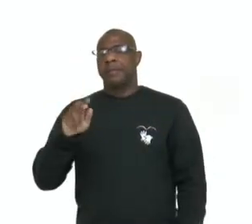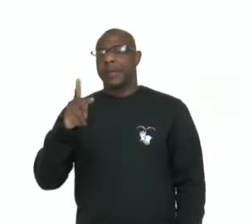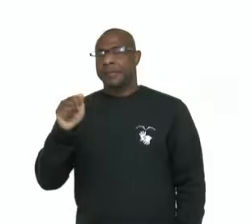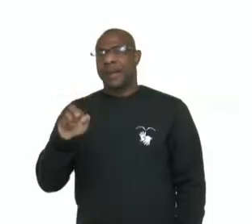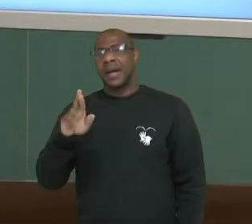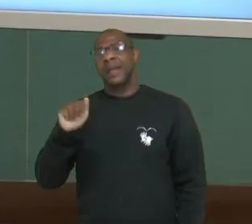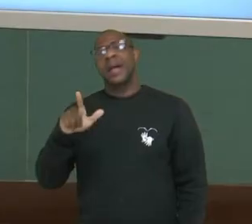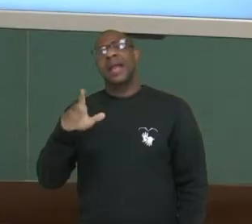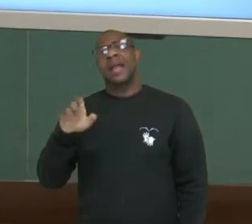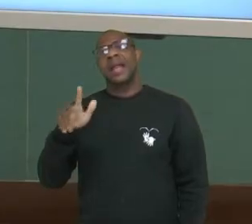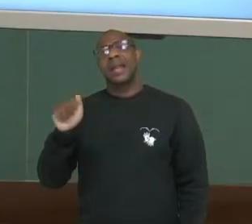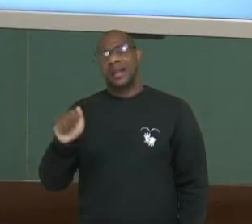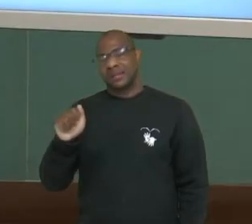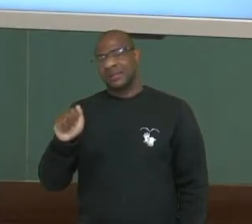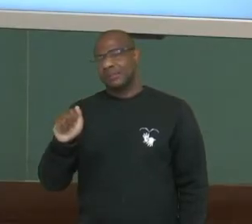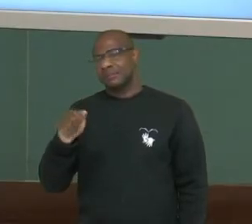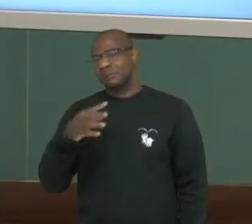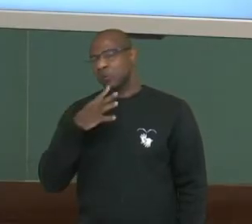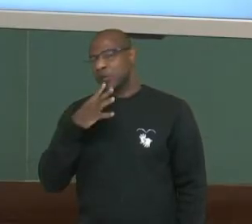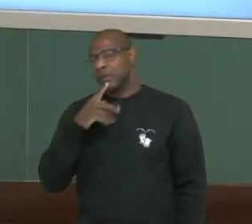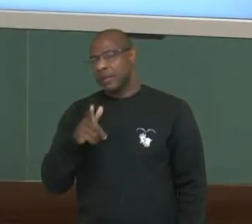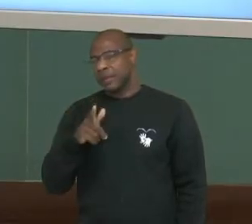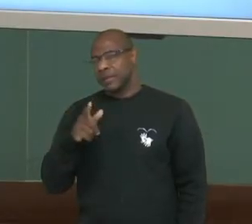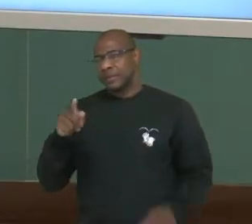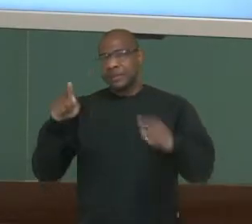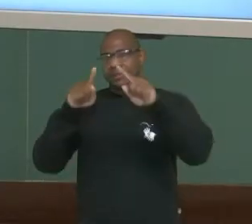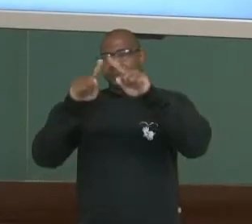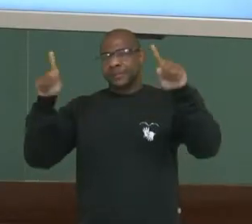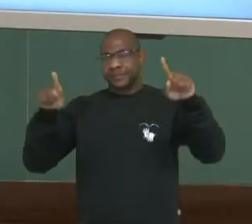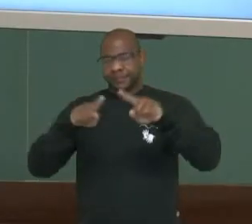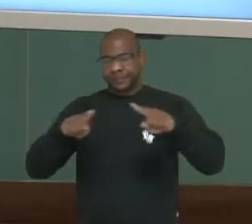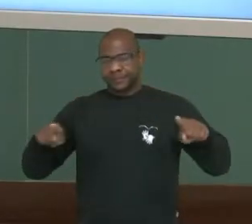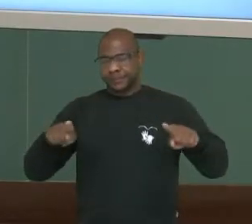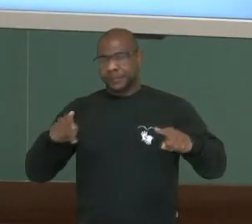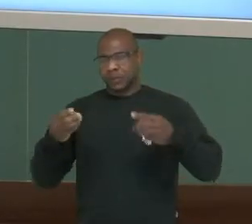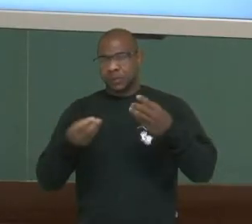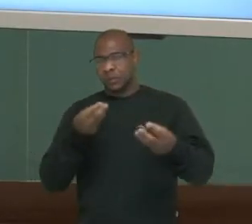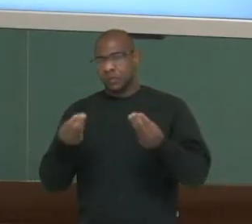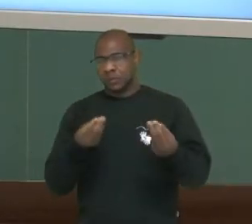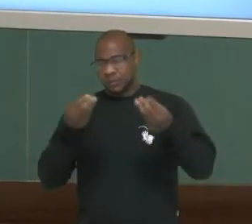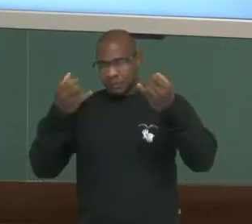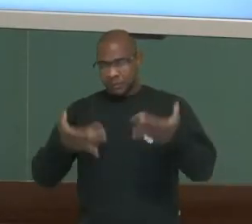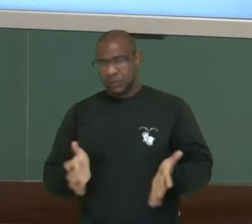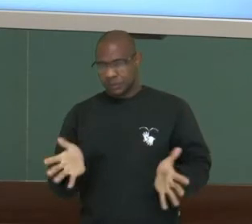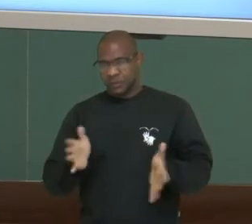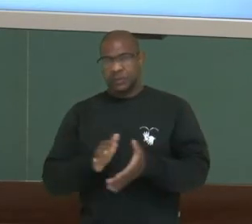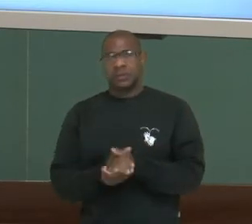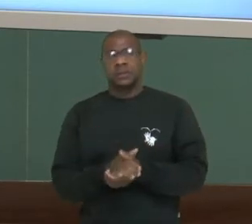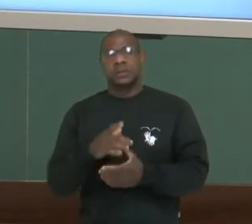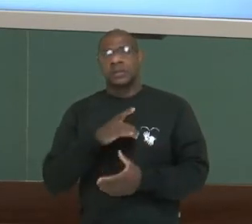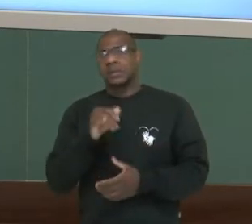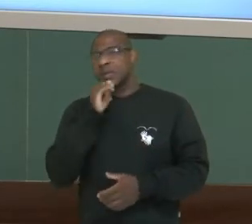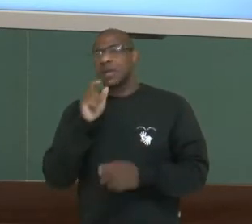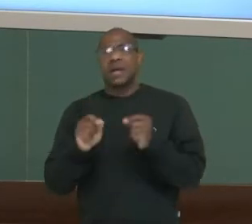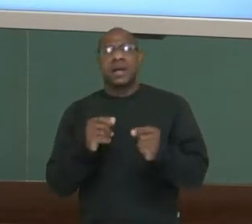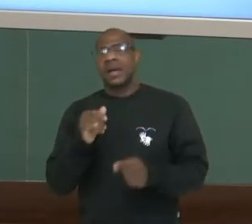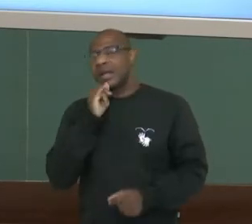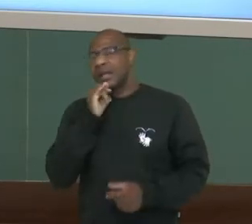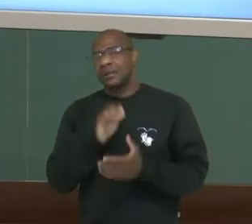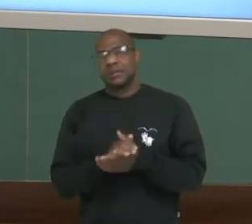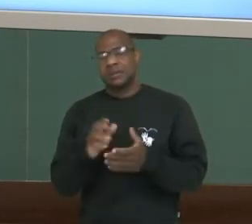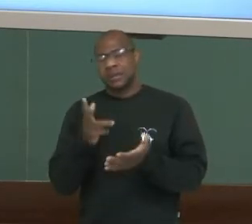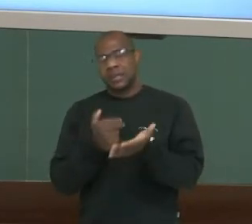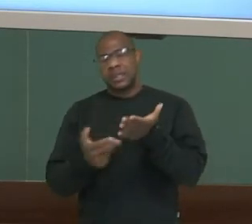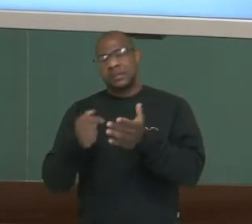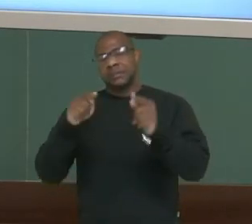lembram, foi o vídeo da semana passado que a gente conversou as condições de paralelismo. O que que é? Ah, professor, quando eu faço lá o